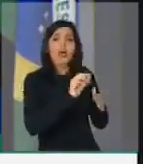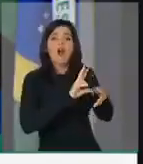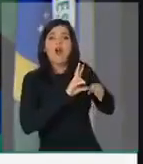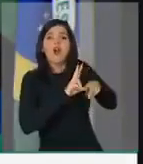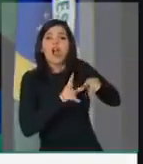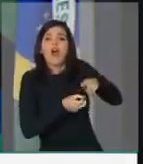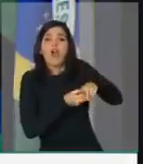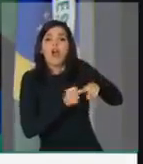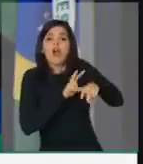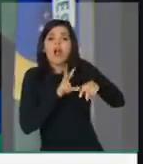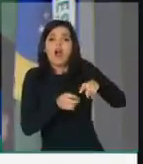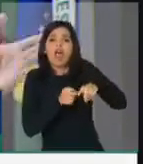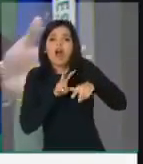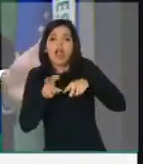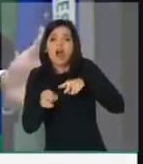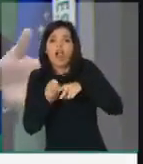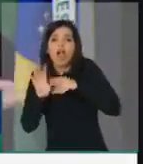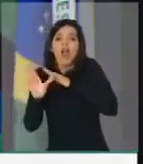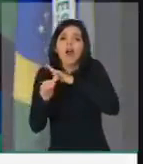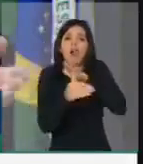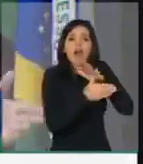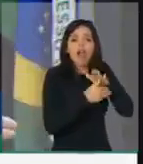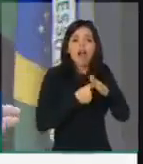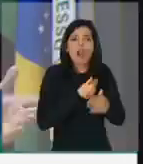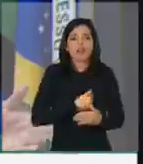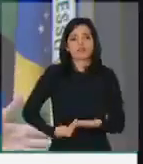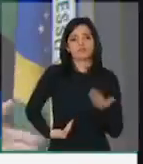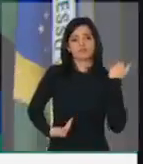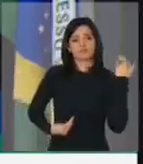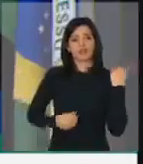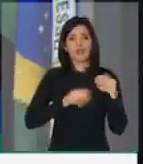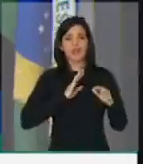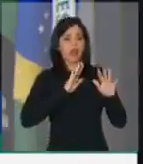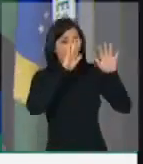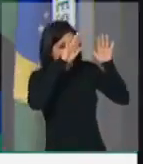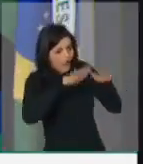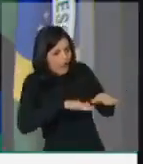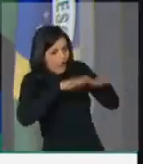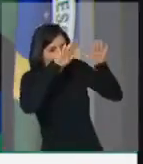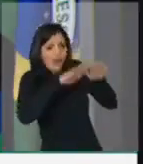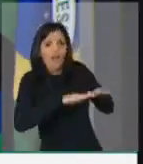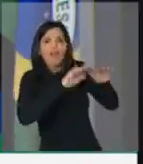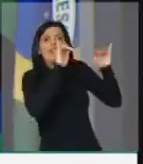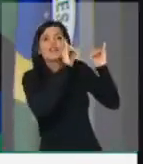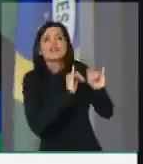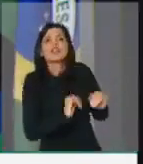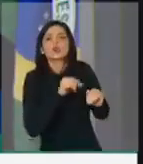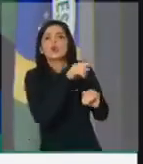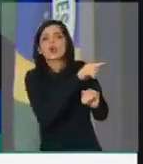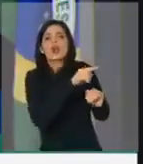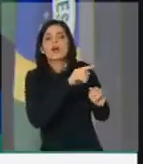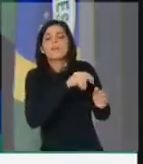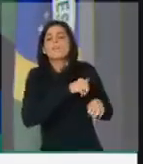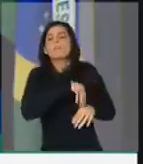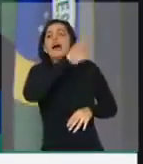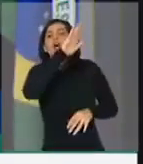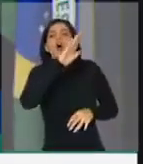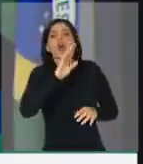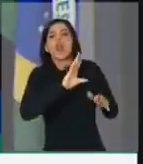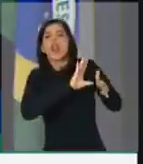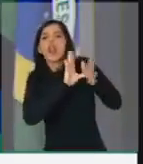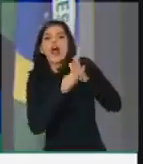corrupção dos governos anteriores que inclusive tem como seu ídolo máximo maior vagabundo da história do país o